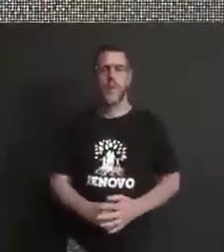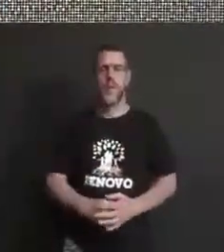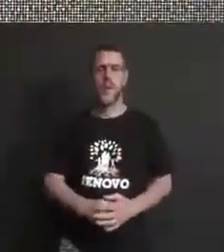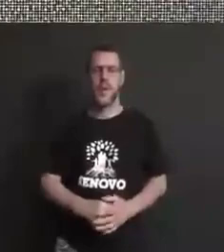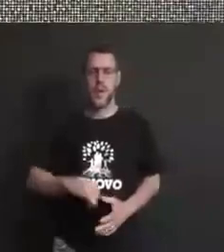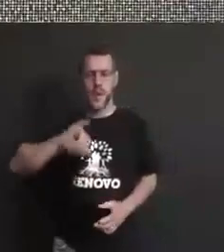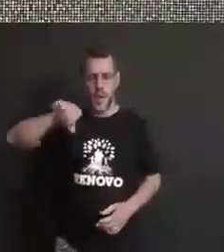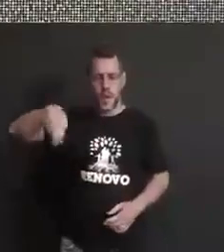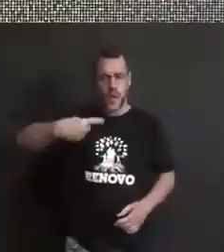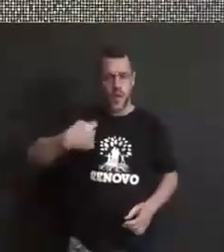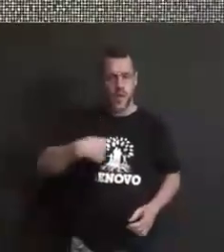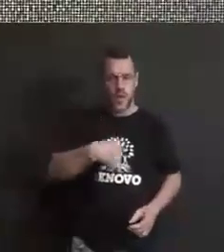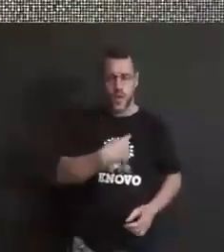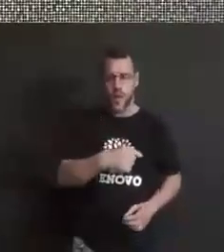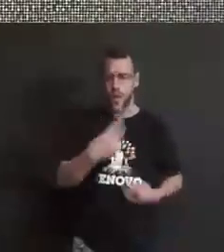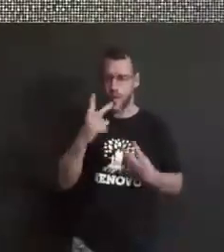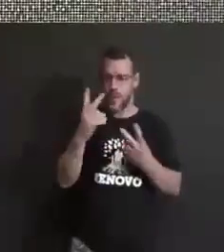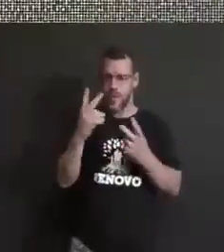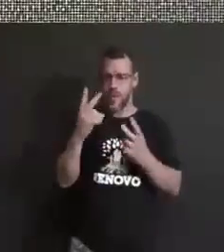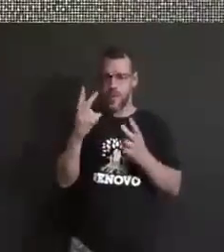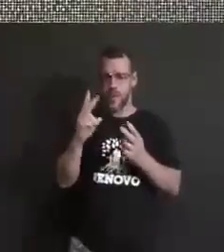José venceu.